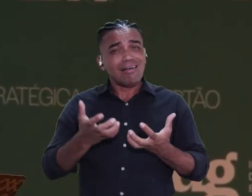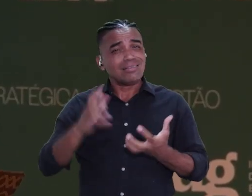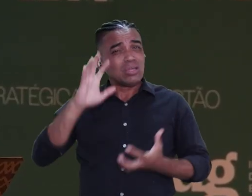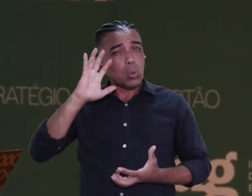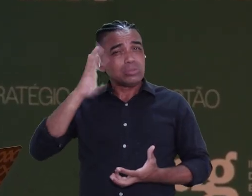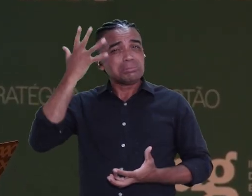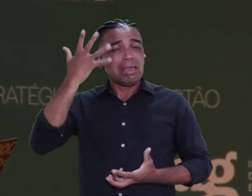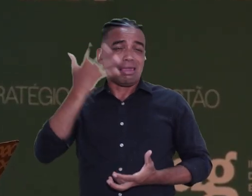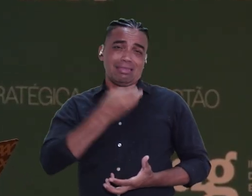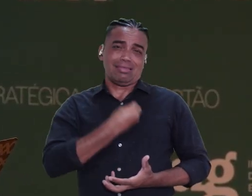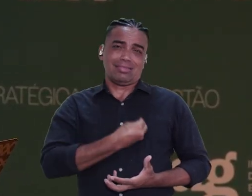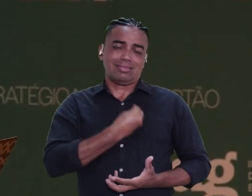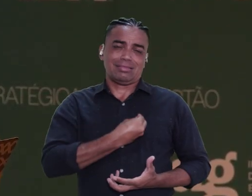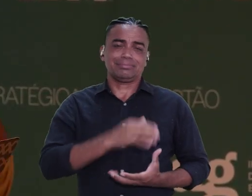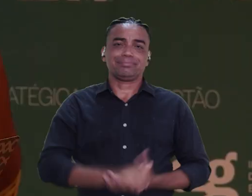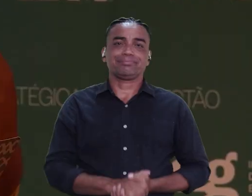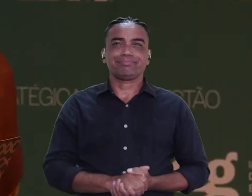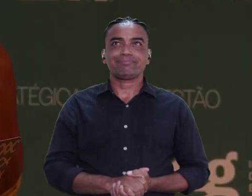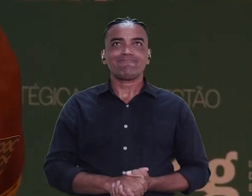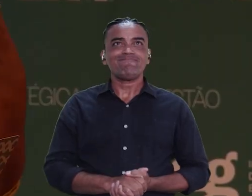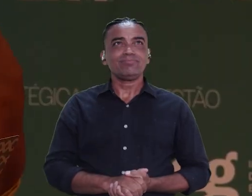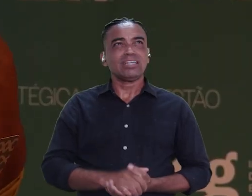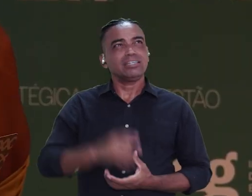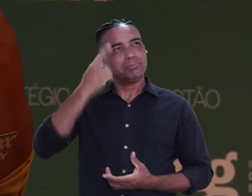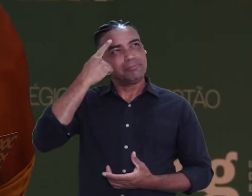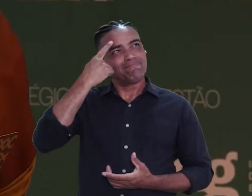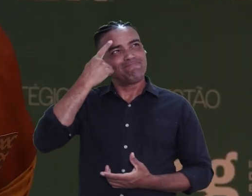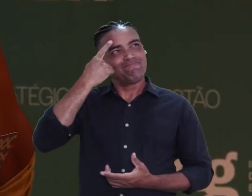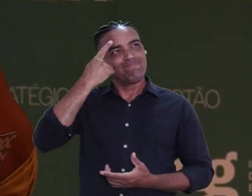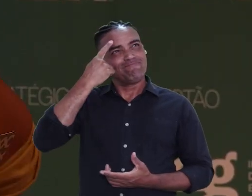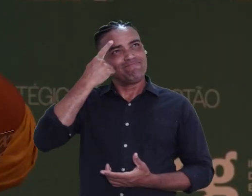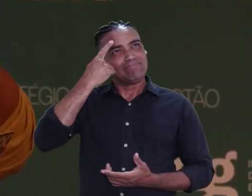né? E aí me remete a...